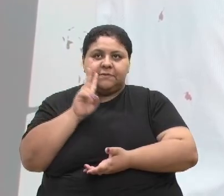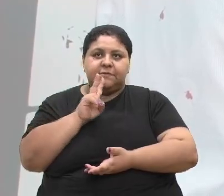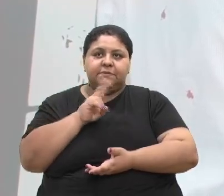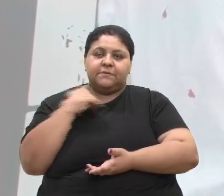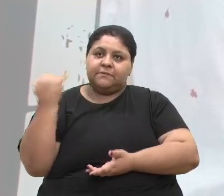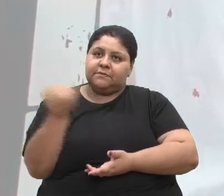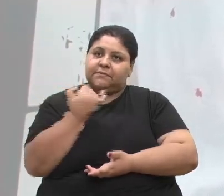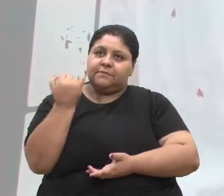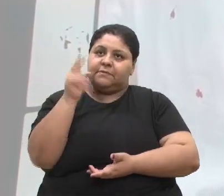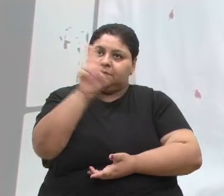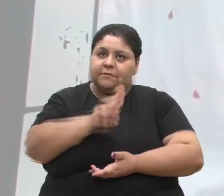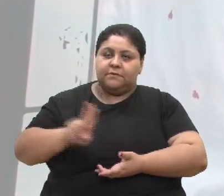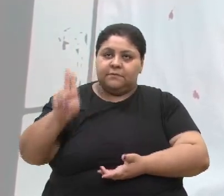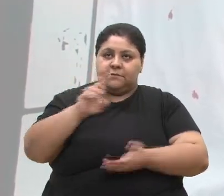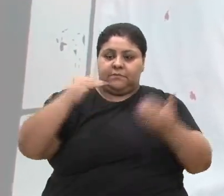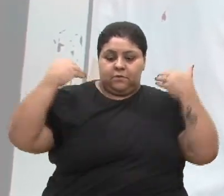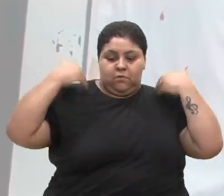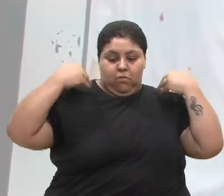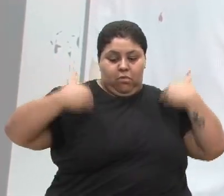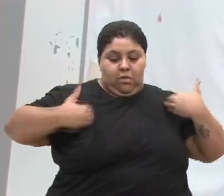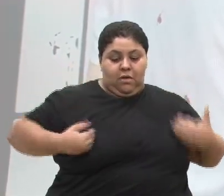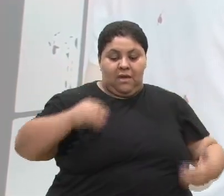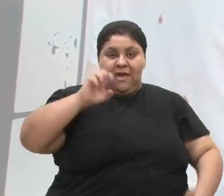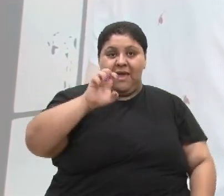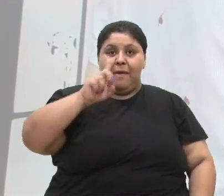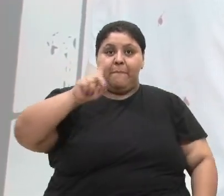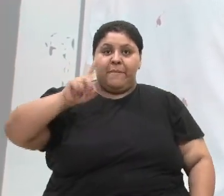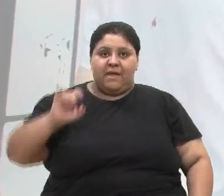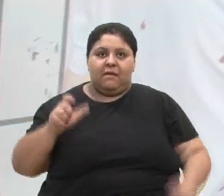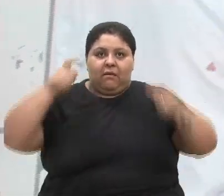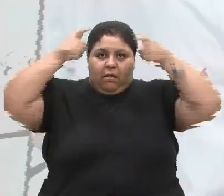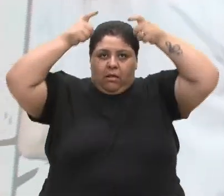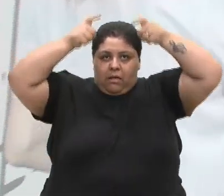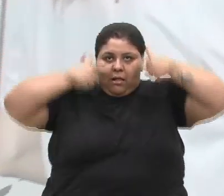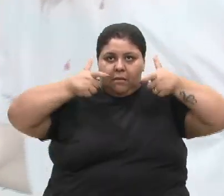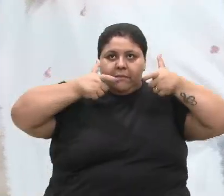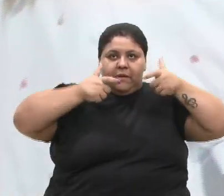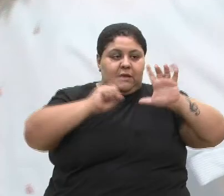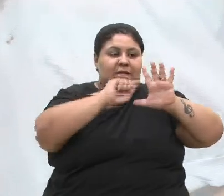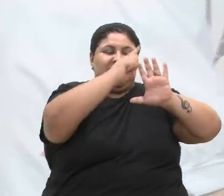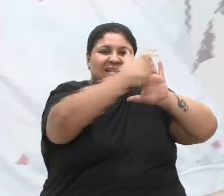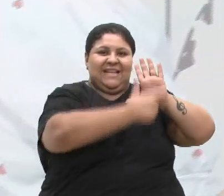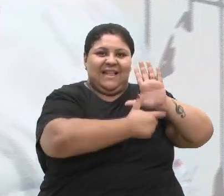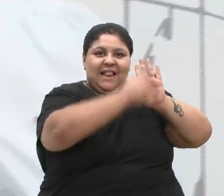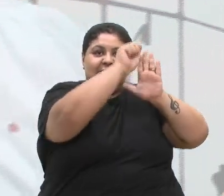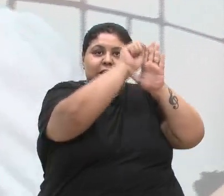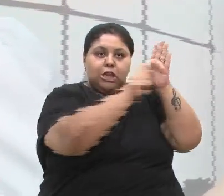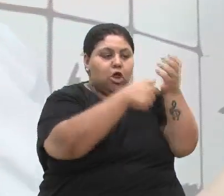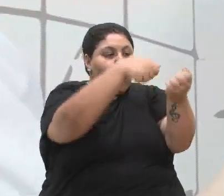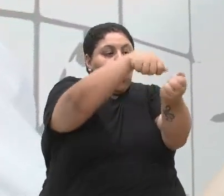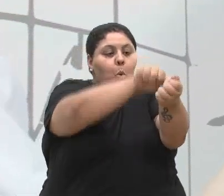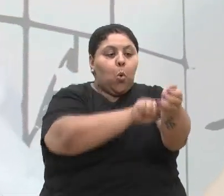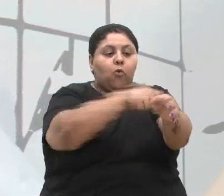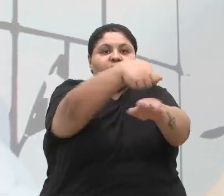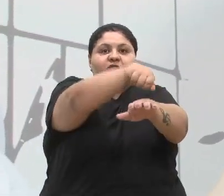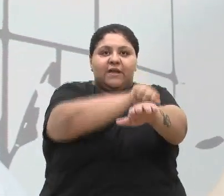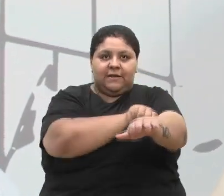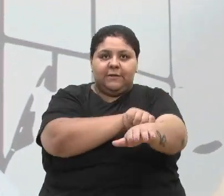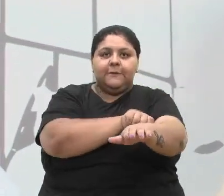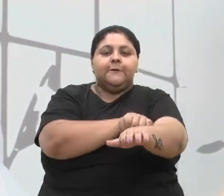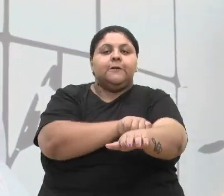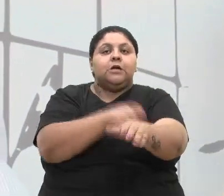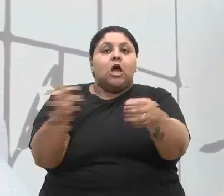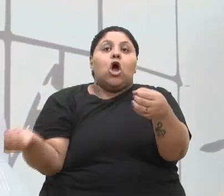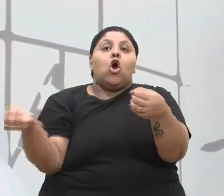importante, né, o uso dos equipamentos de segurança, capacete, luvas, e ressaltando também que o retorno dos